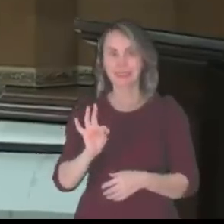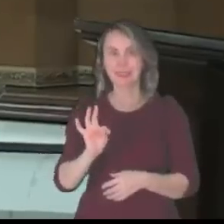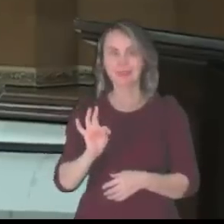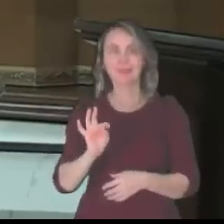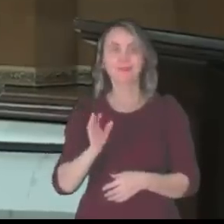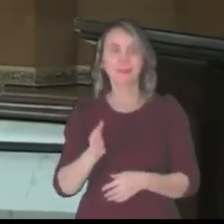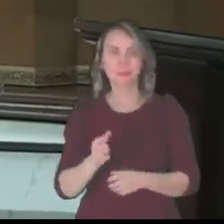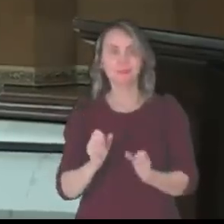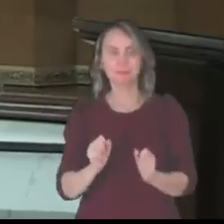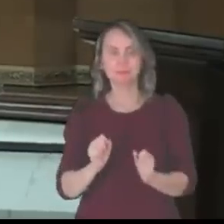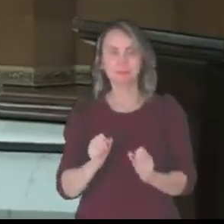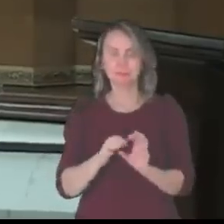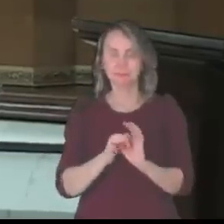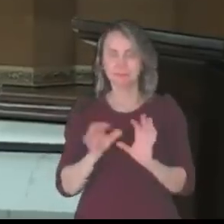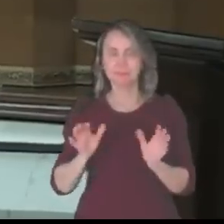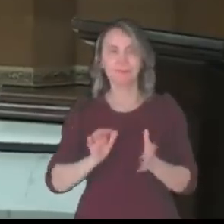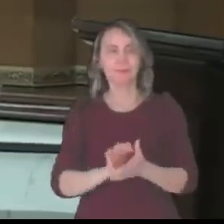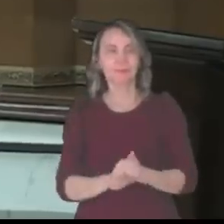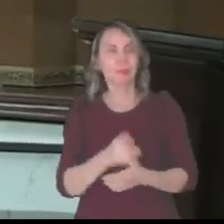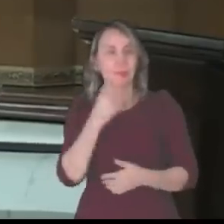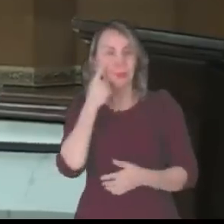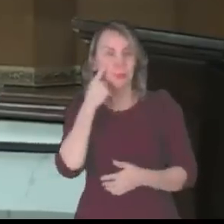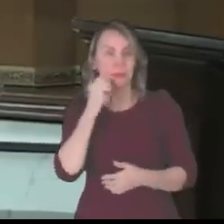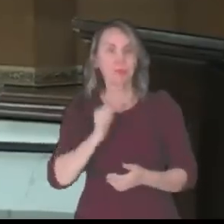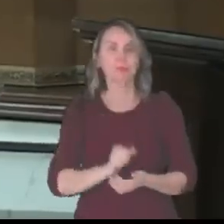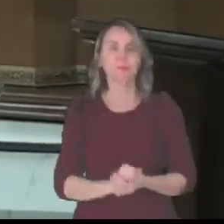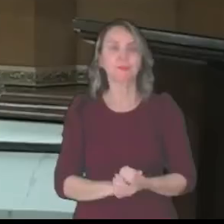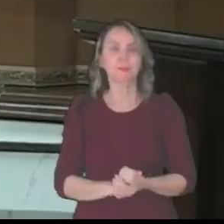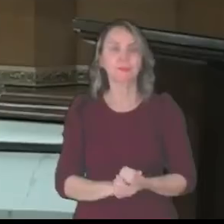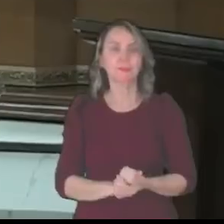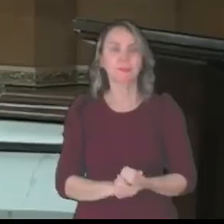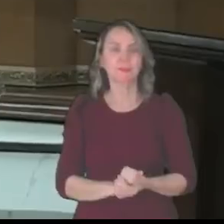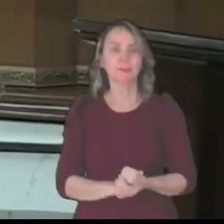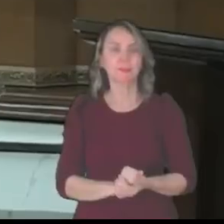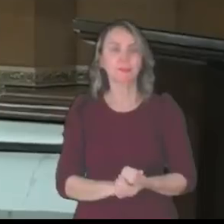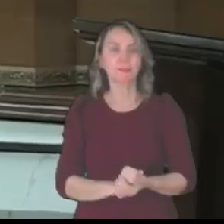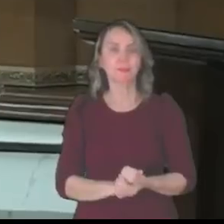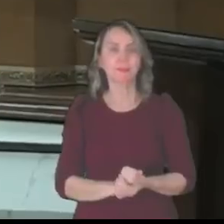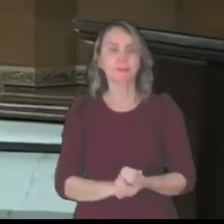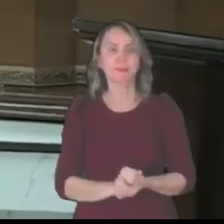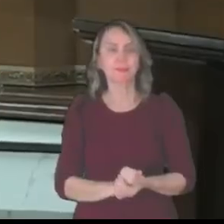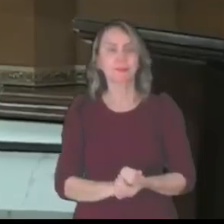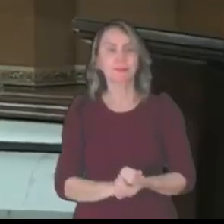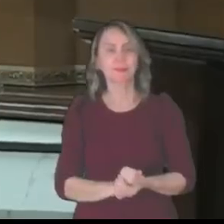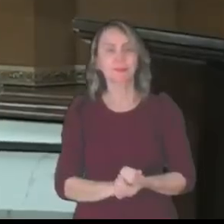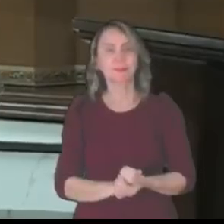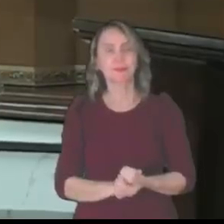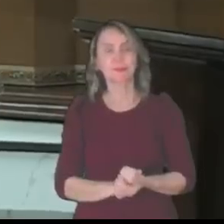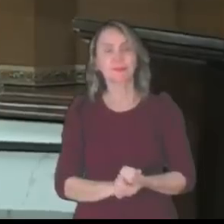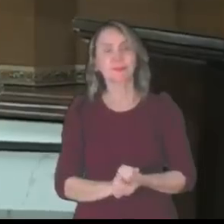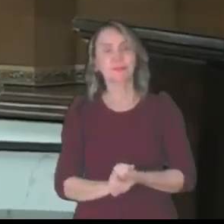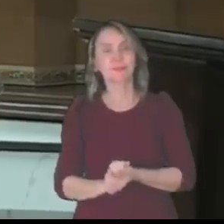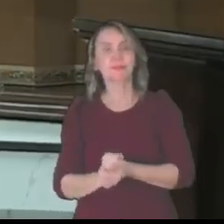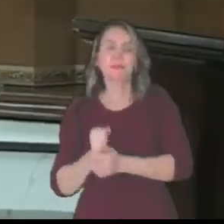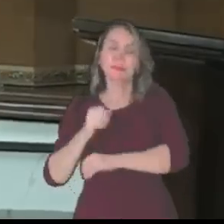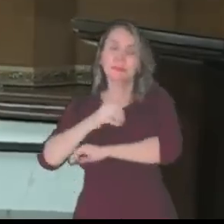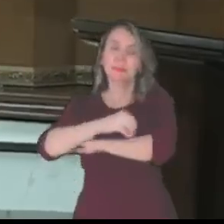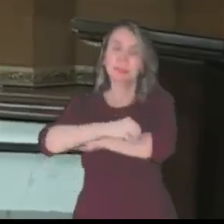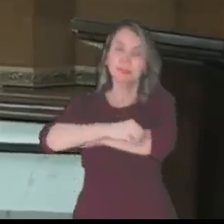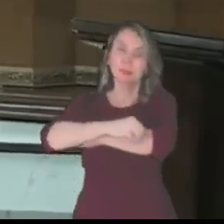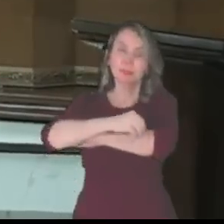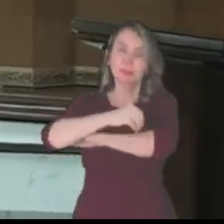colocou Olha aí a segunda opção antes o que antes quem sofrem as brisas do